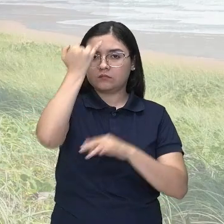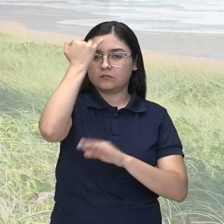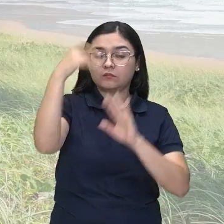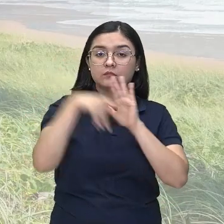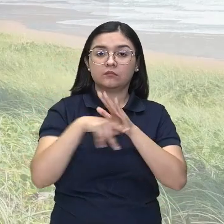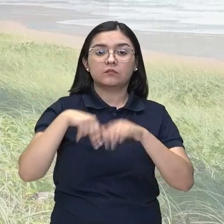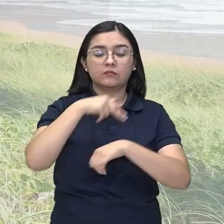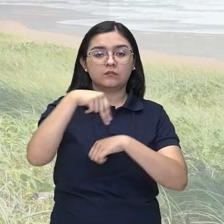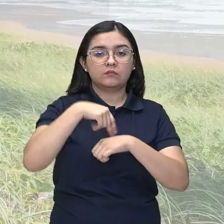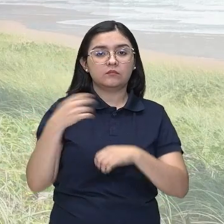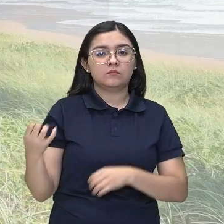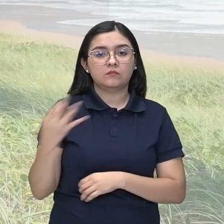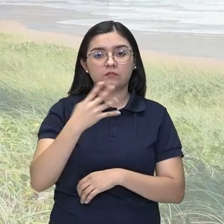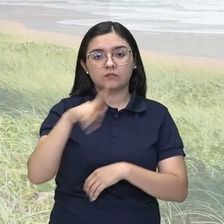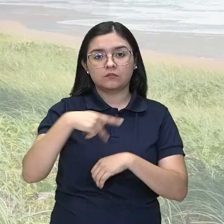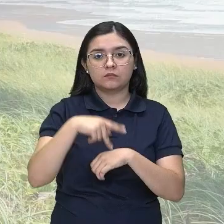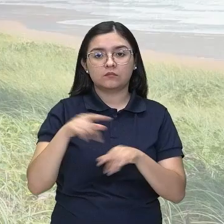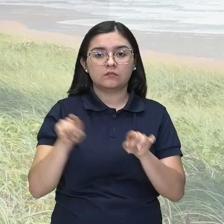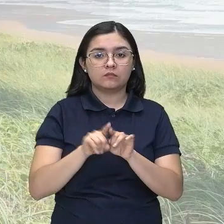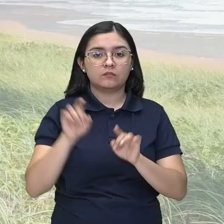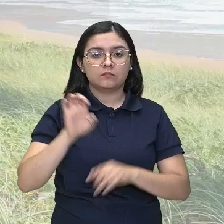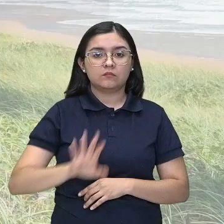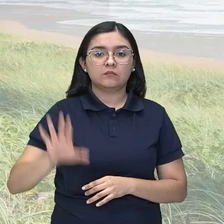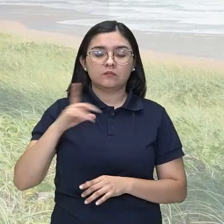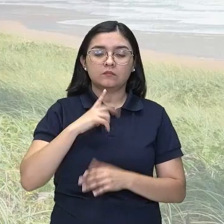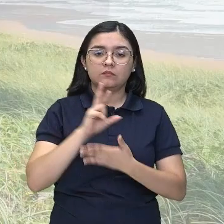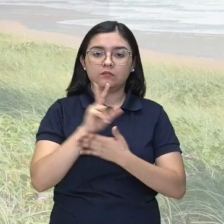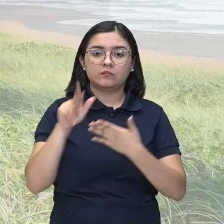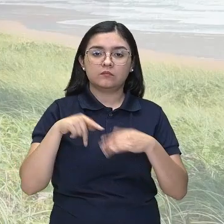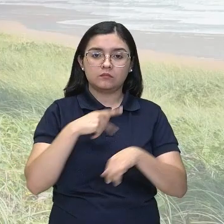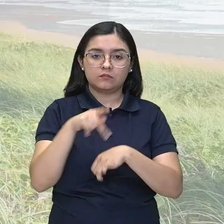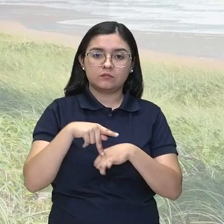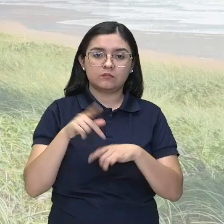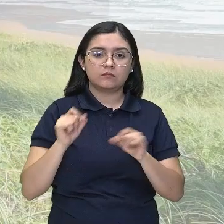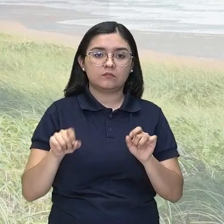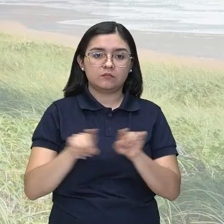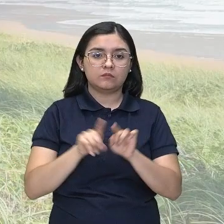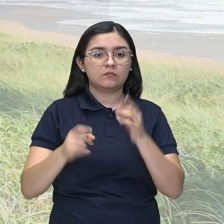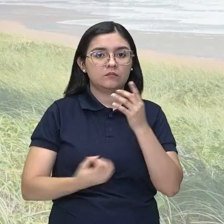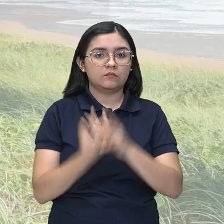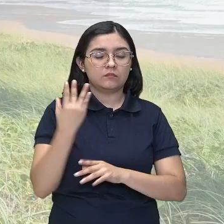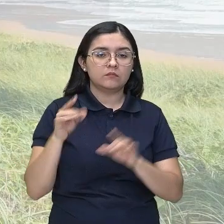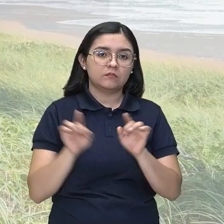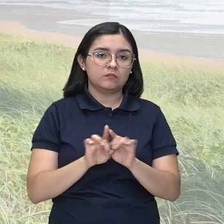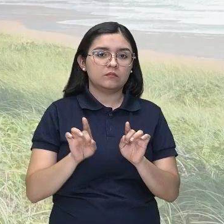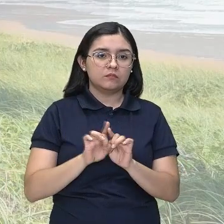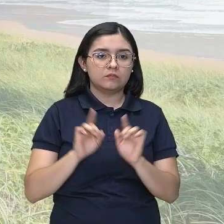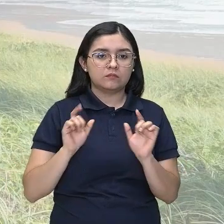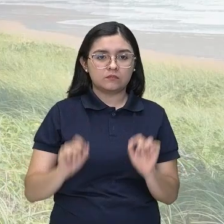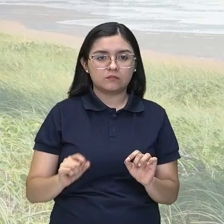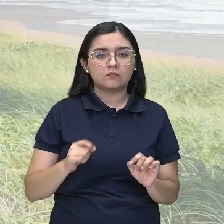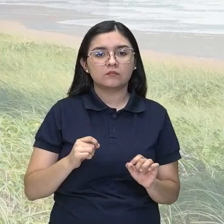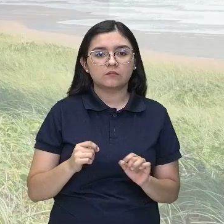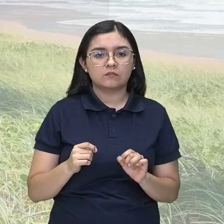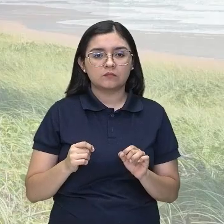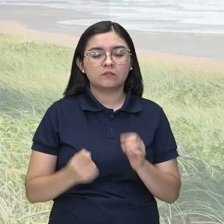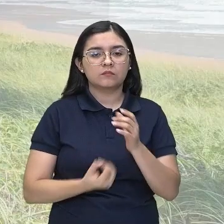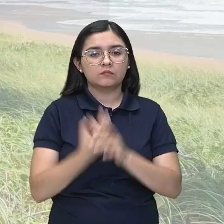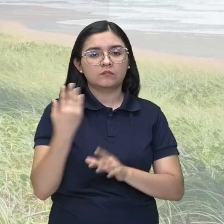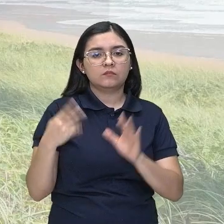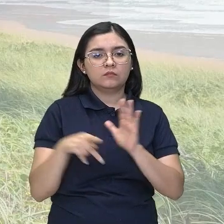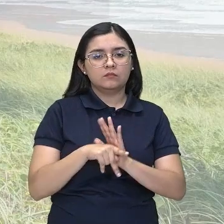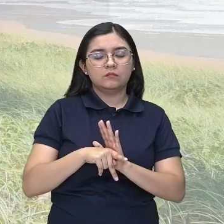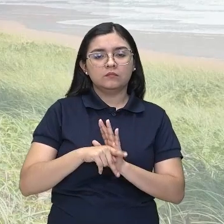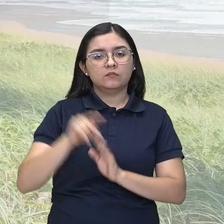nacionalismo, da nova nação. A Europa em si tinham vários países que estavam se formando, então o romantismo que é produzido na